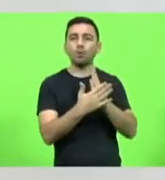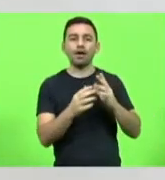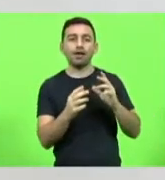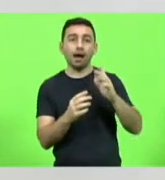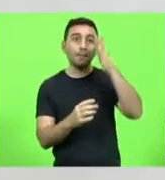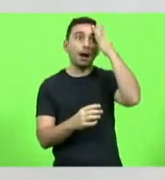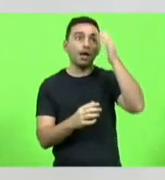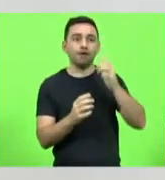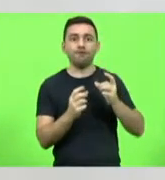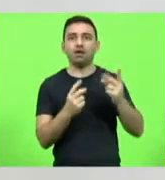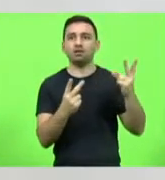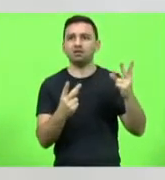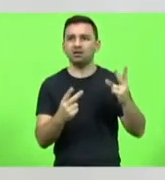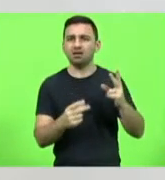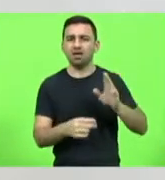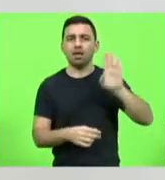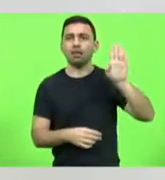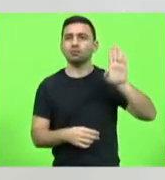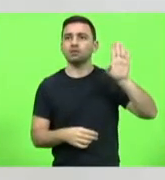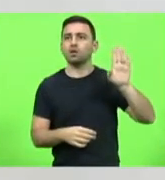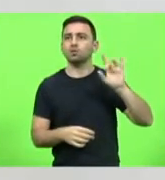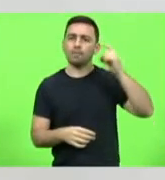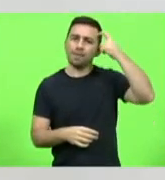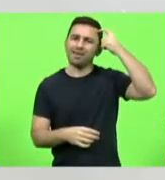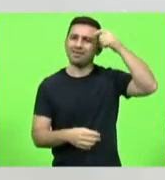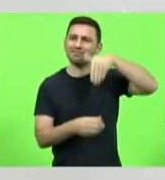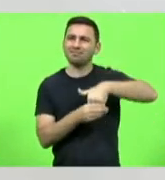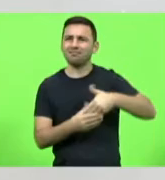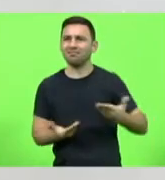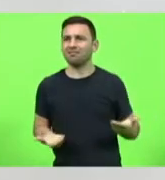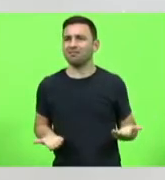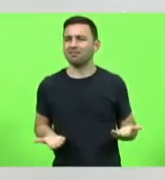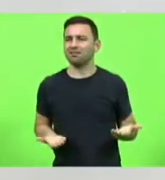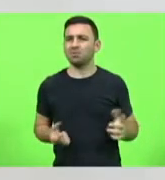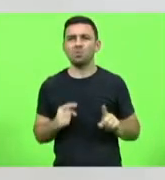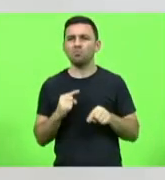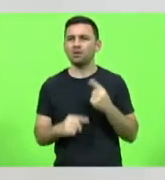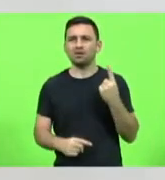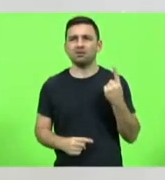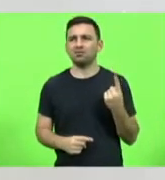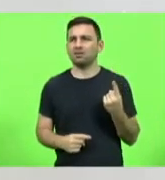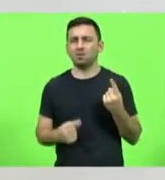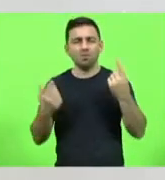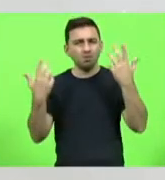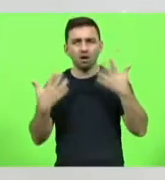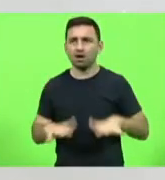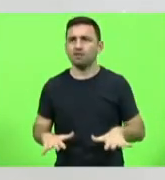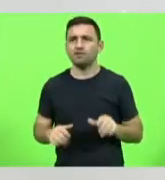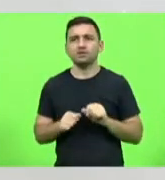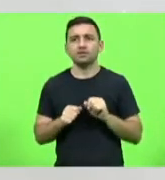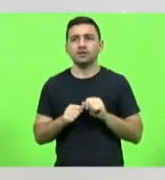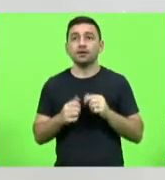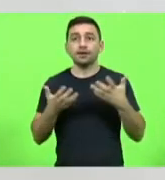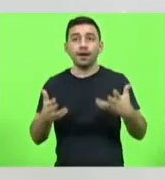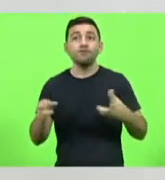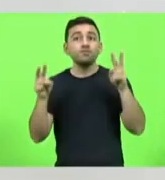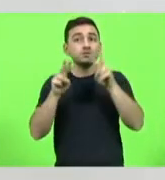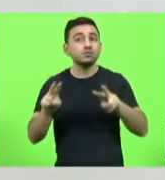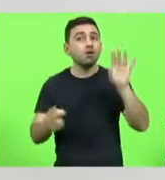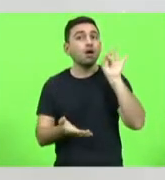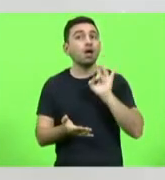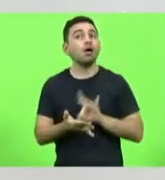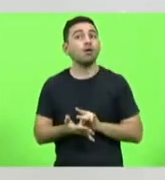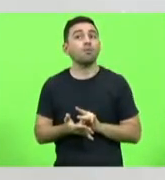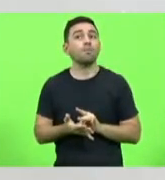vem, ano que eleição, a coisa não está boa. Não é dessa forma mesmo que nós queremos que a coisa seja feita. A gente quer uma visão real da coisa, e essa